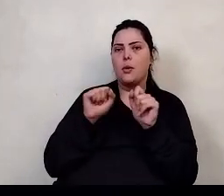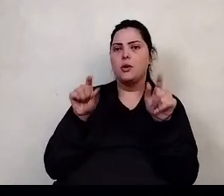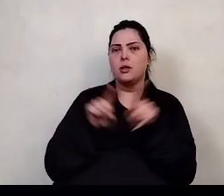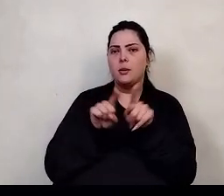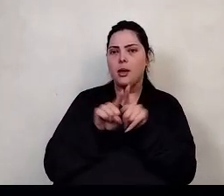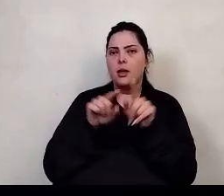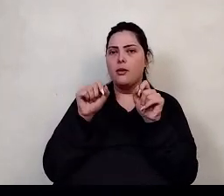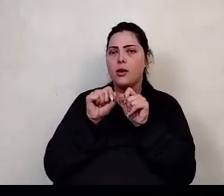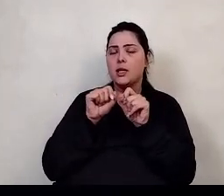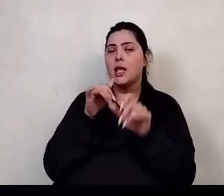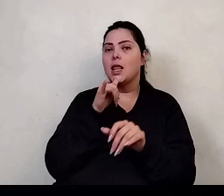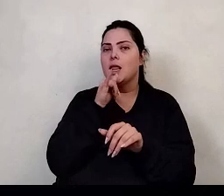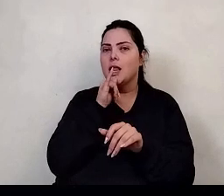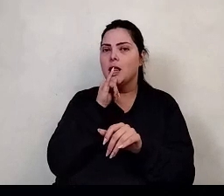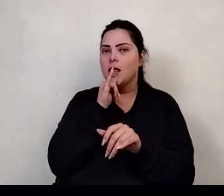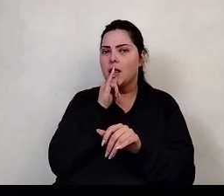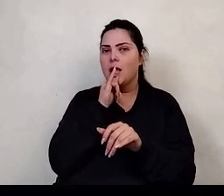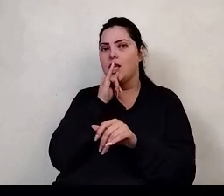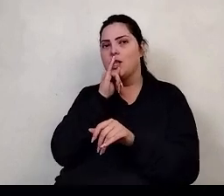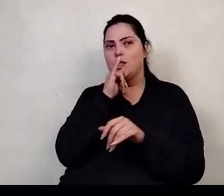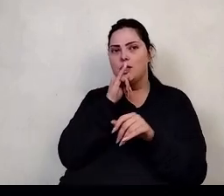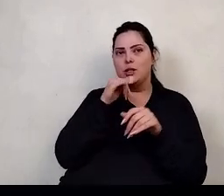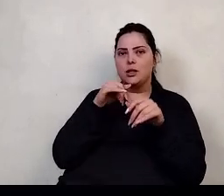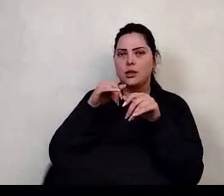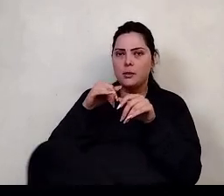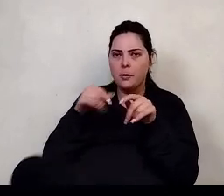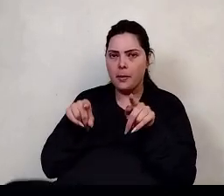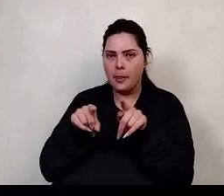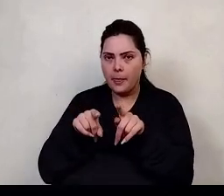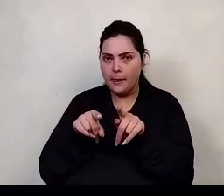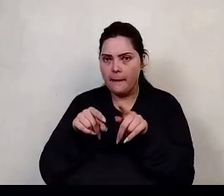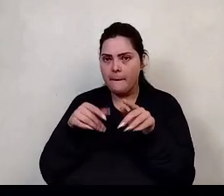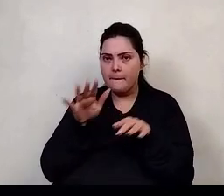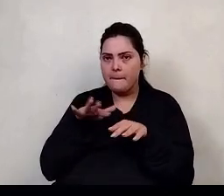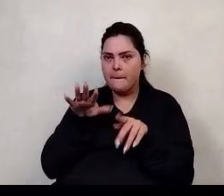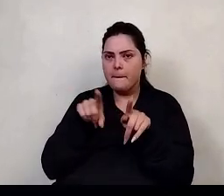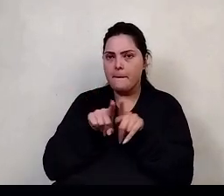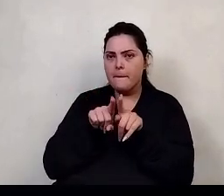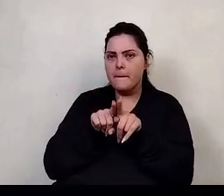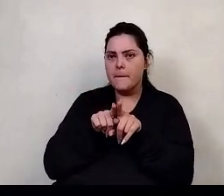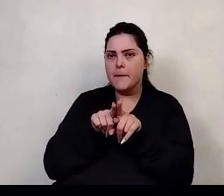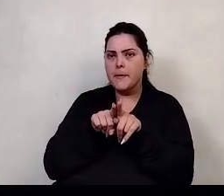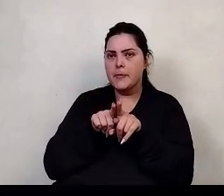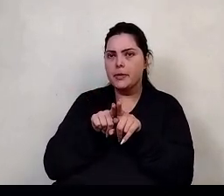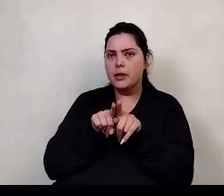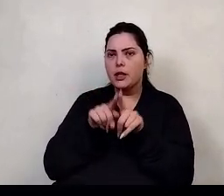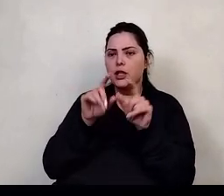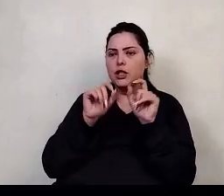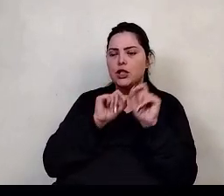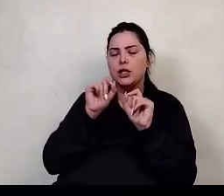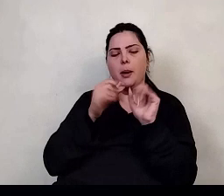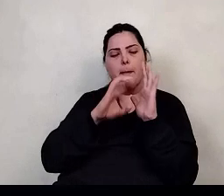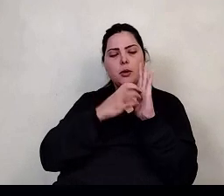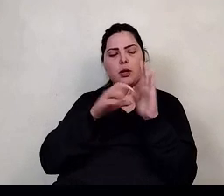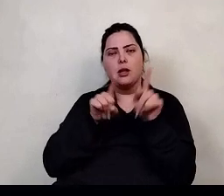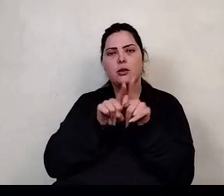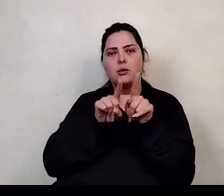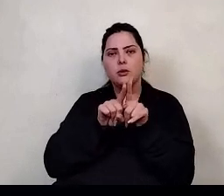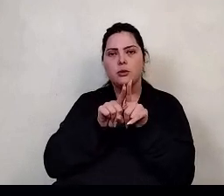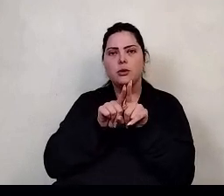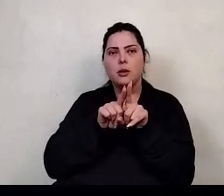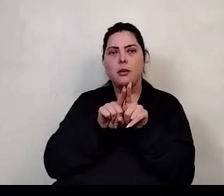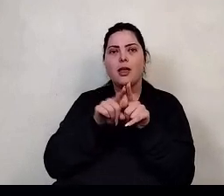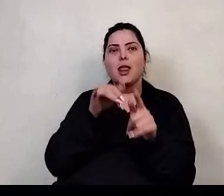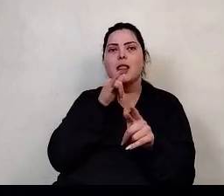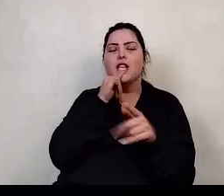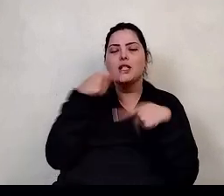também ser testado com um banco de dados real. Pô, mas se tu botar o banco de dados conectado no teu teste, isso vira um teste de integração.